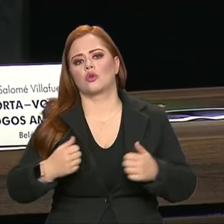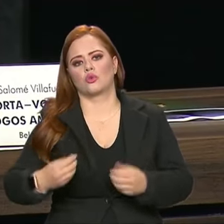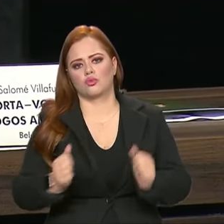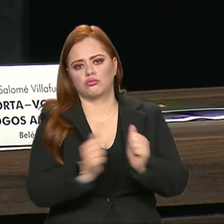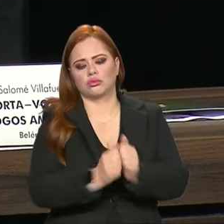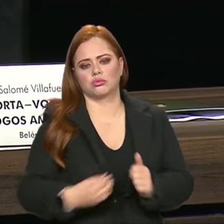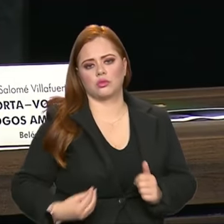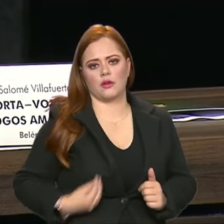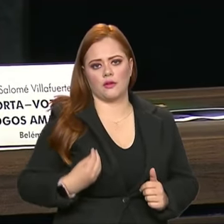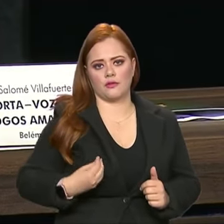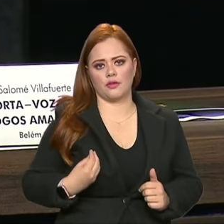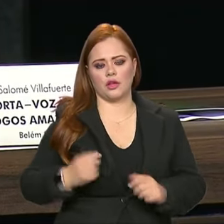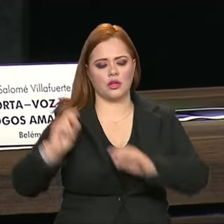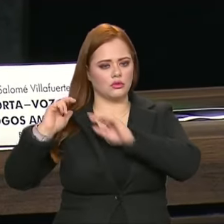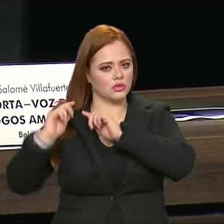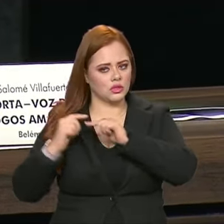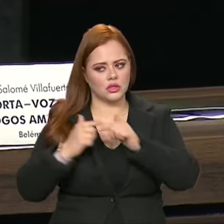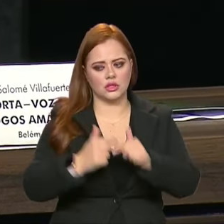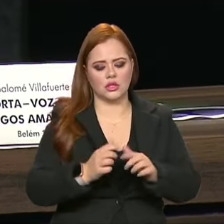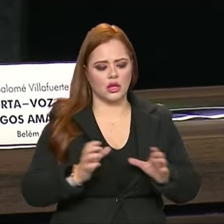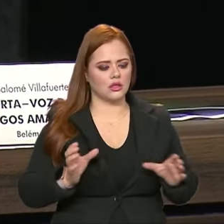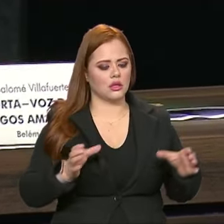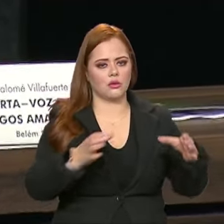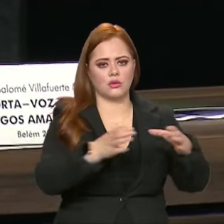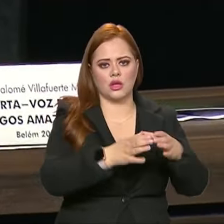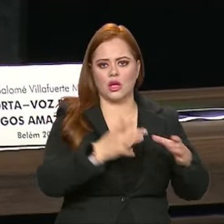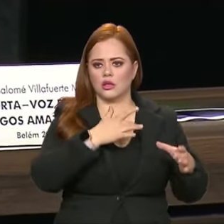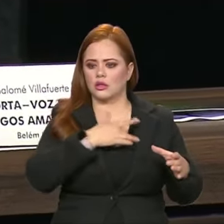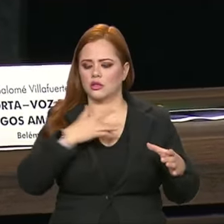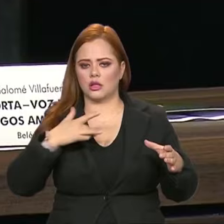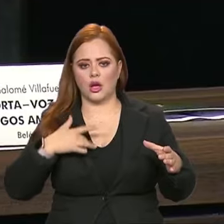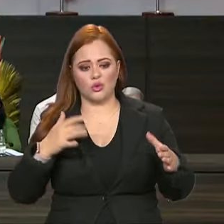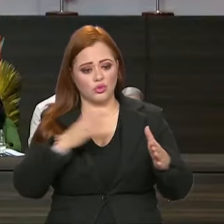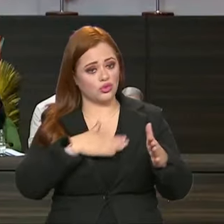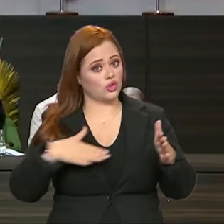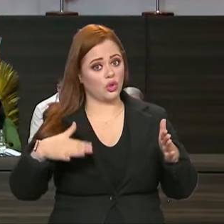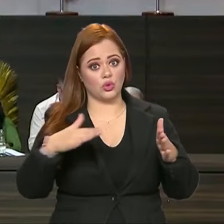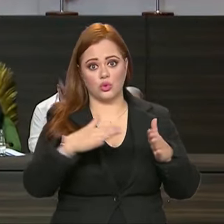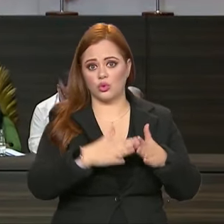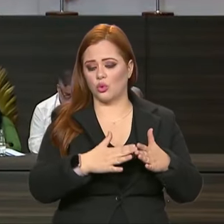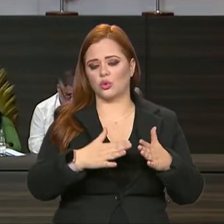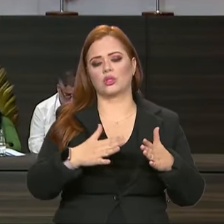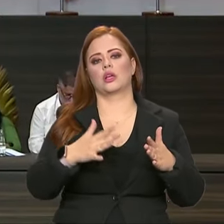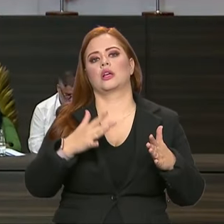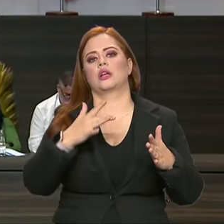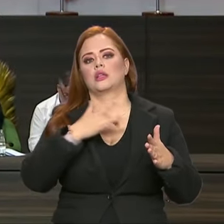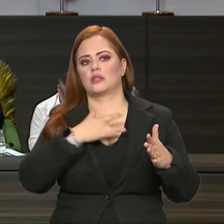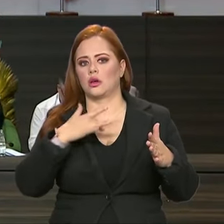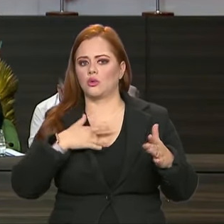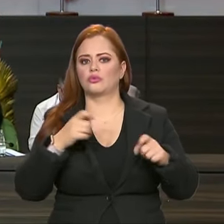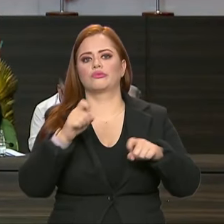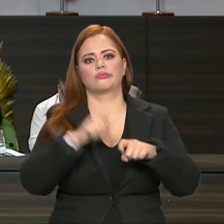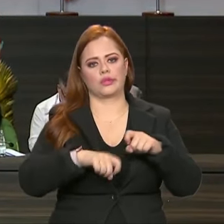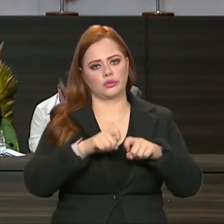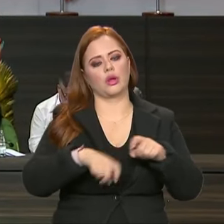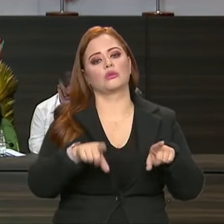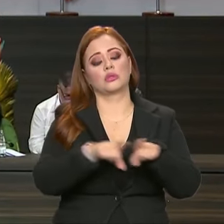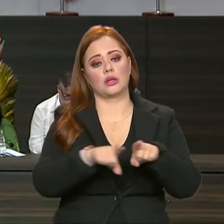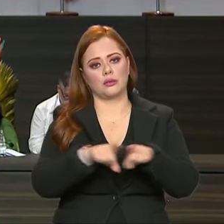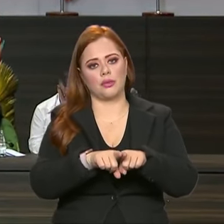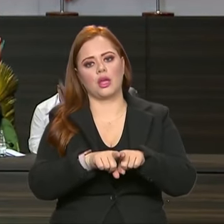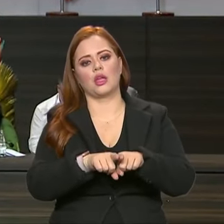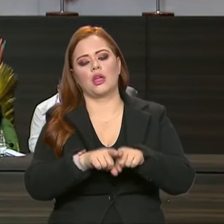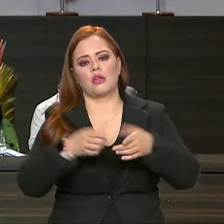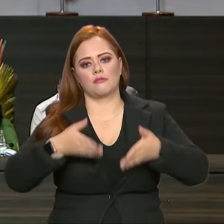saberes ancestrais e comunitários, da saúde integral, com ênfase na saúde sexual e